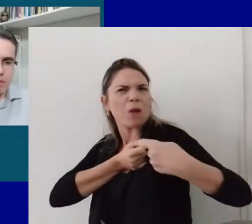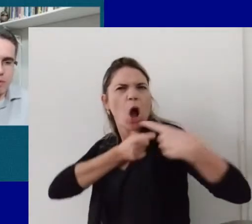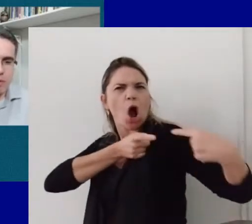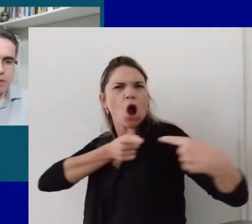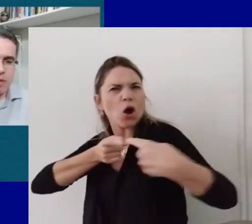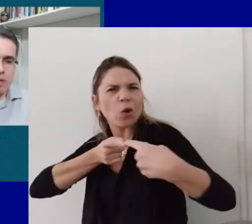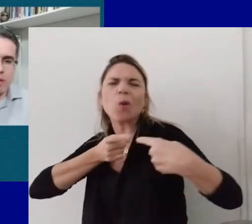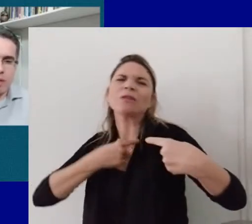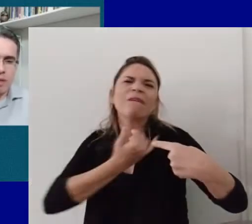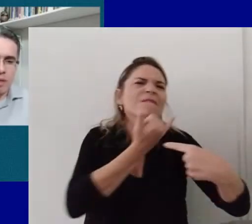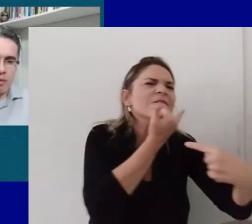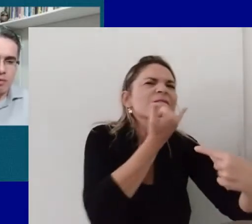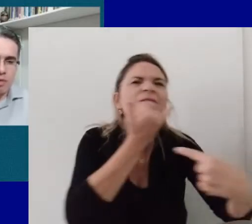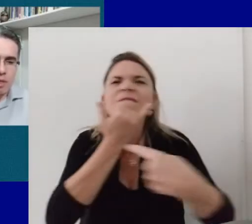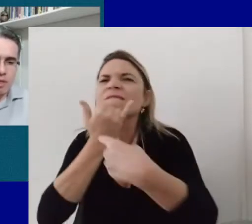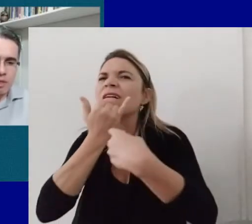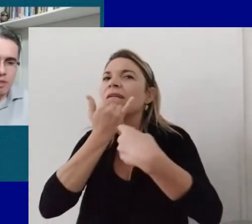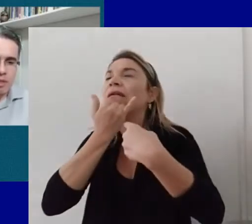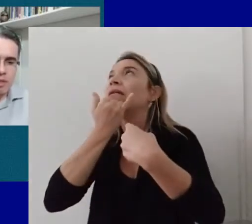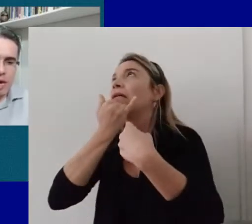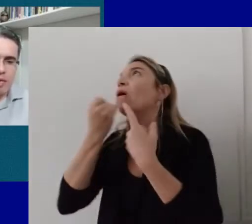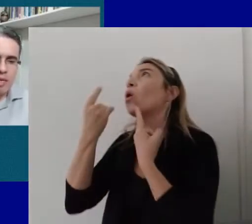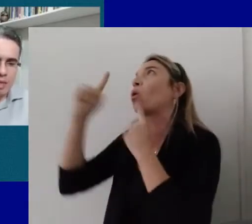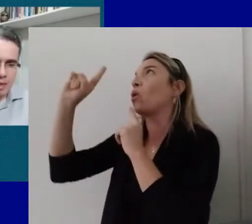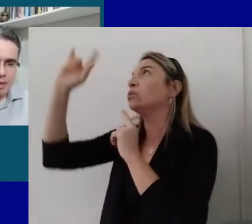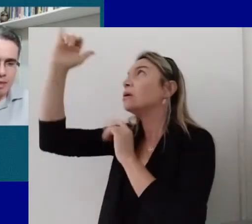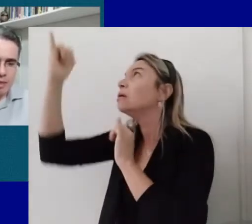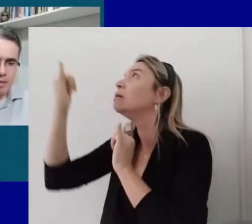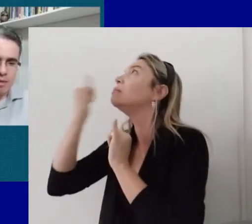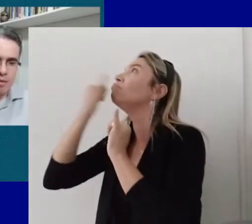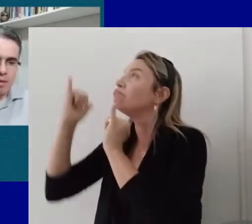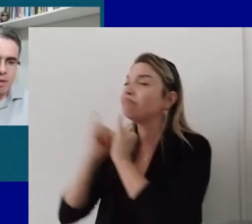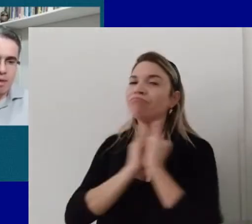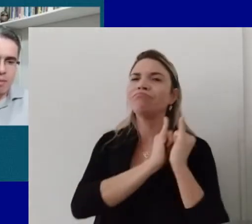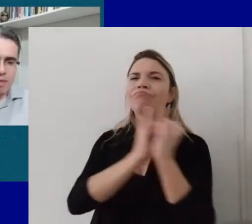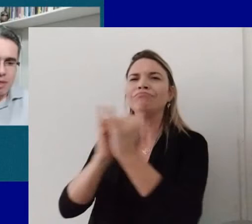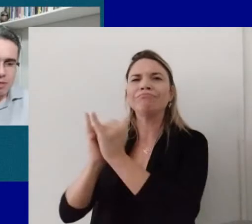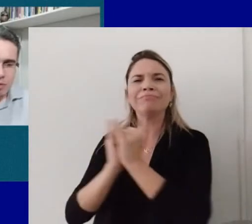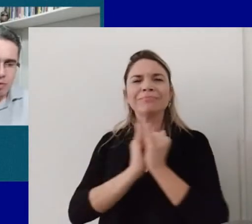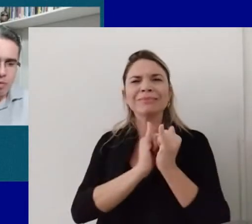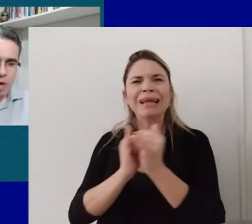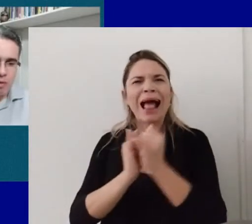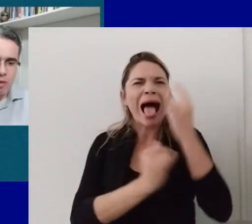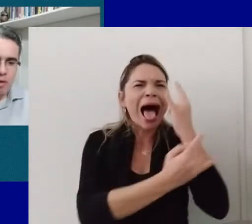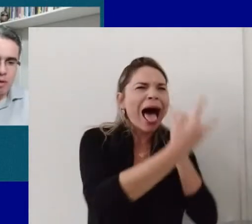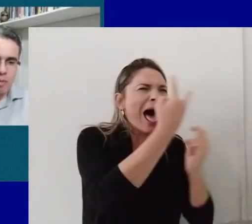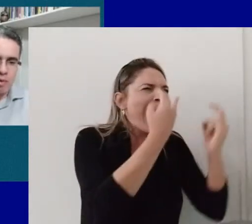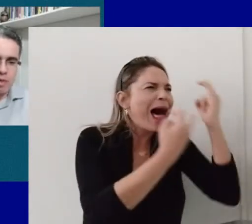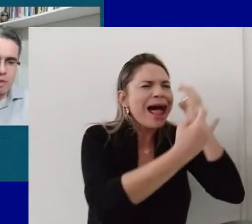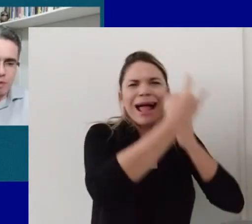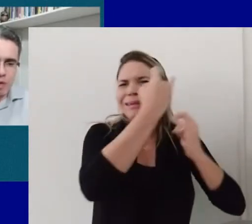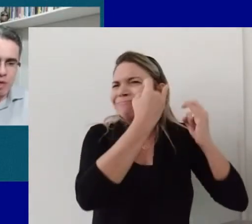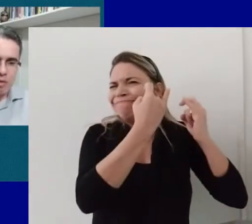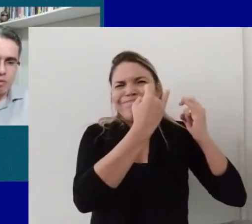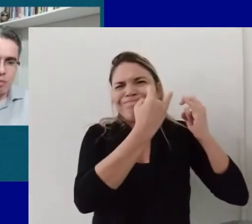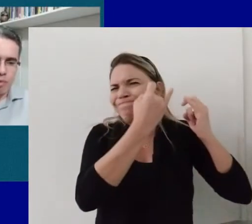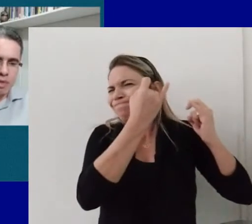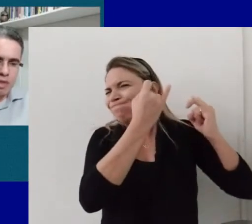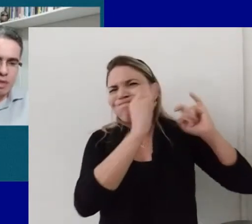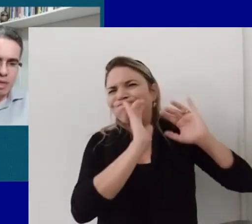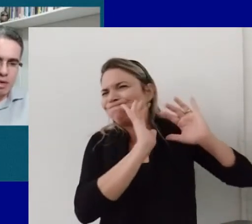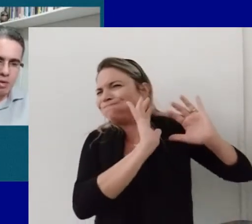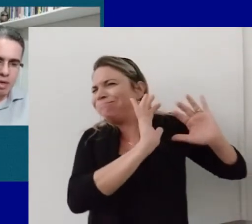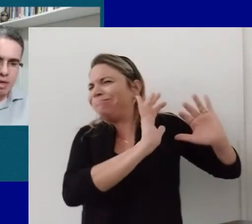nossos devedores. E não nos deixes cair em tentação, mas livra-nos do mal. Pois teu é o reino,